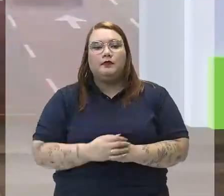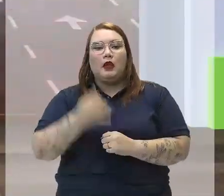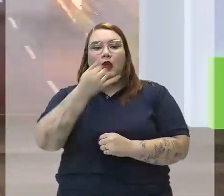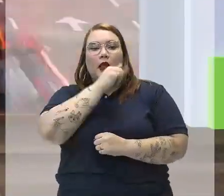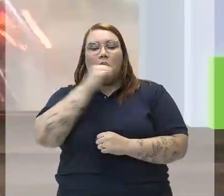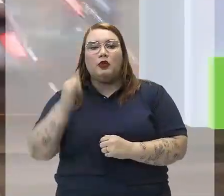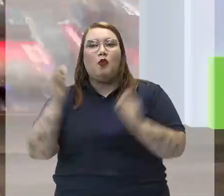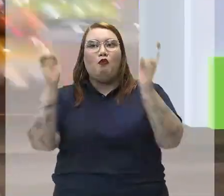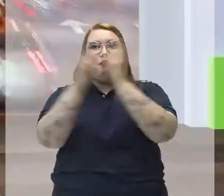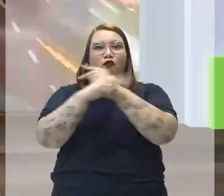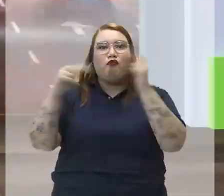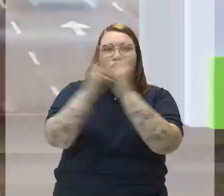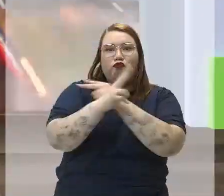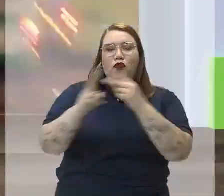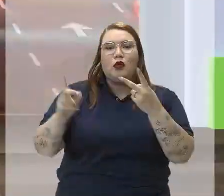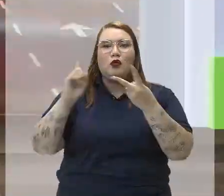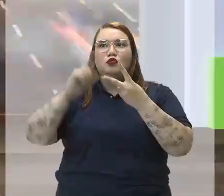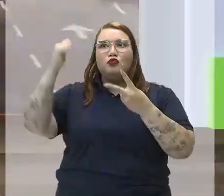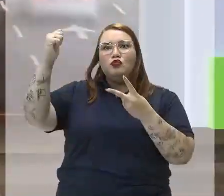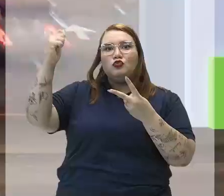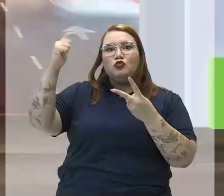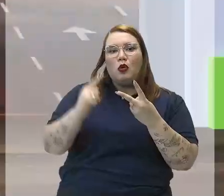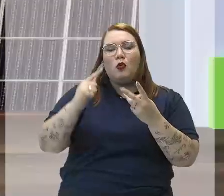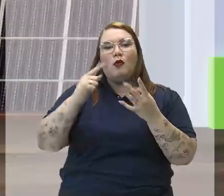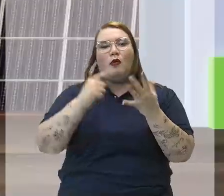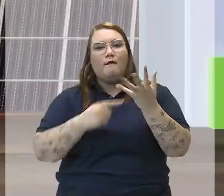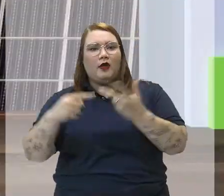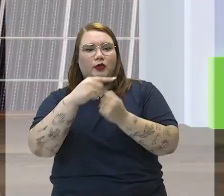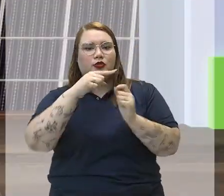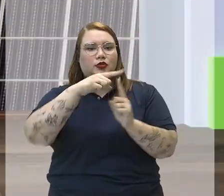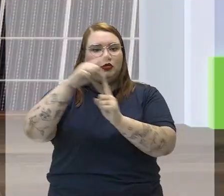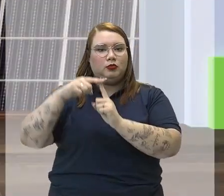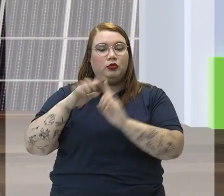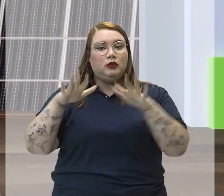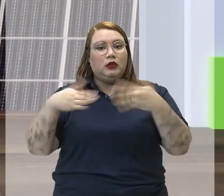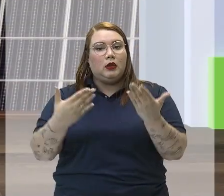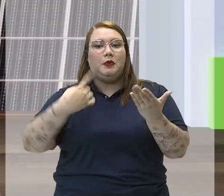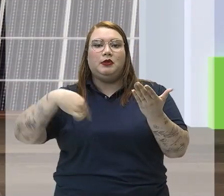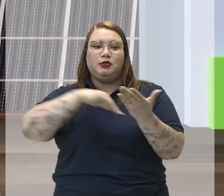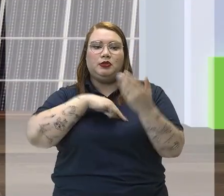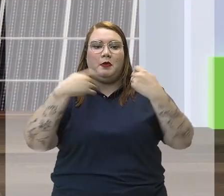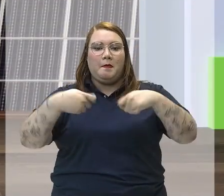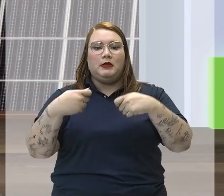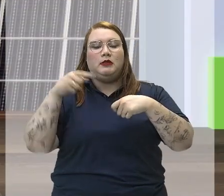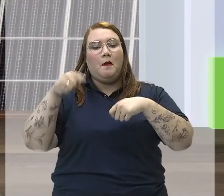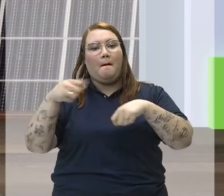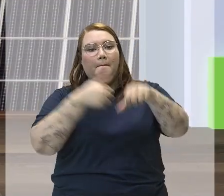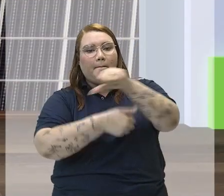dos ventos, da energia solar, dentre outros. Então, nós precisamos tornar essa matriz